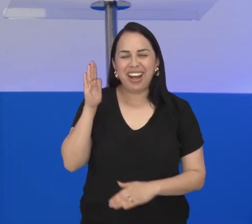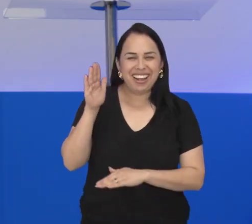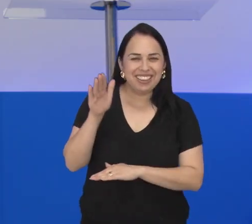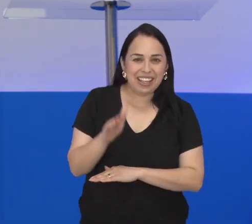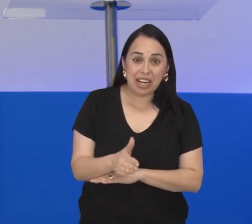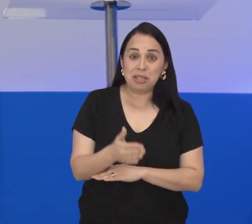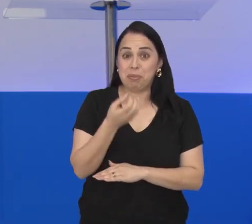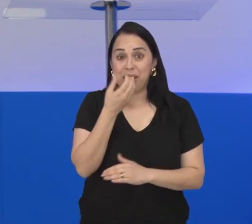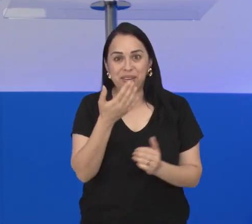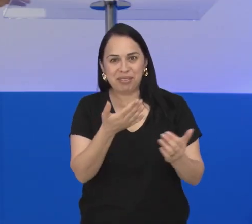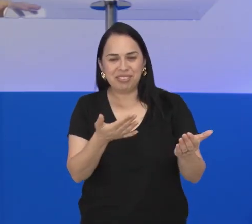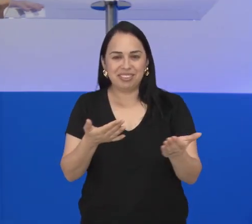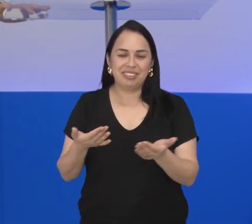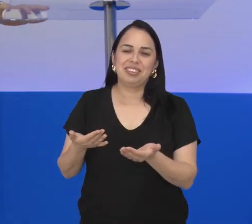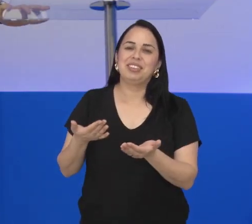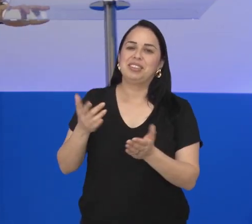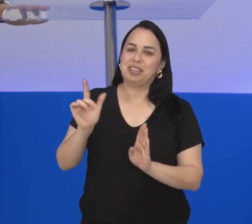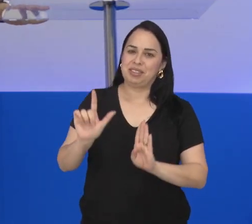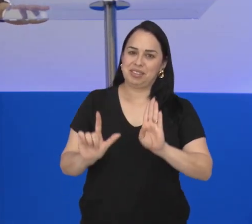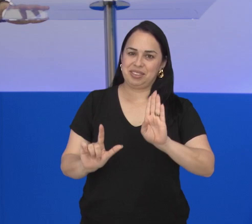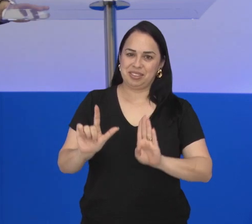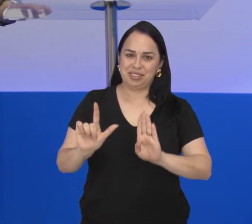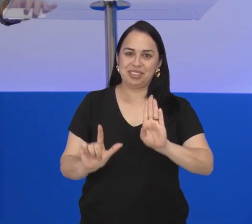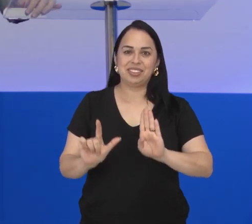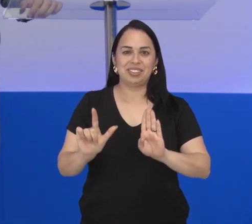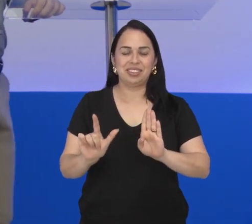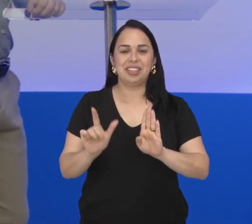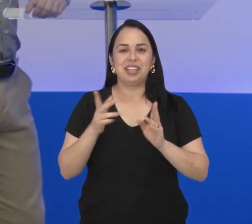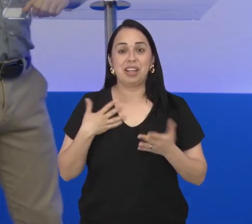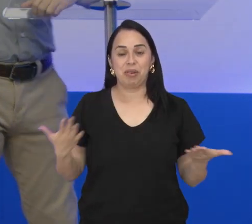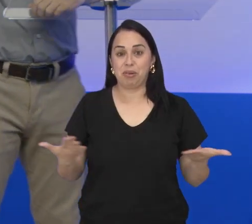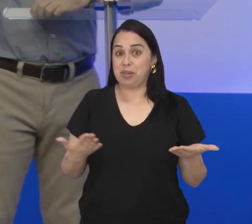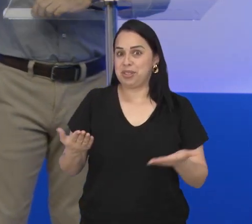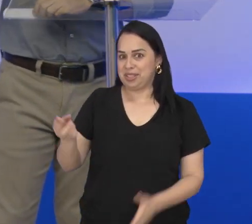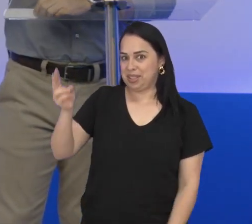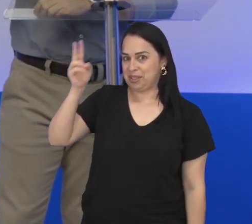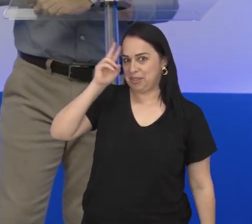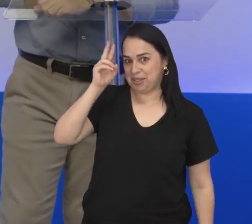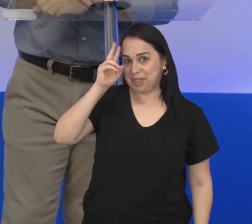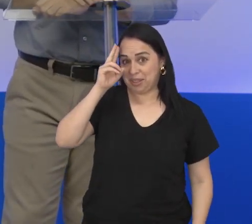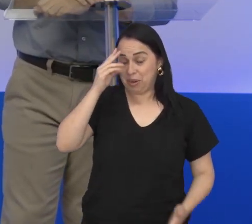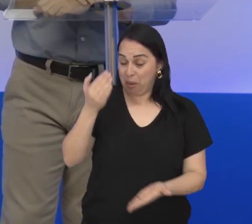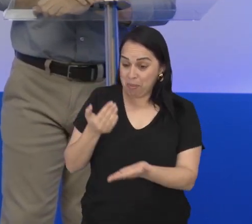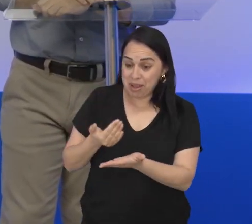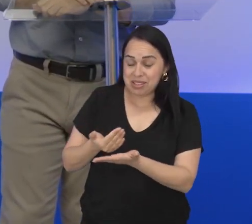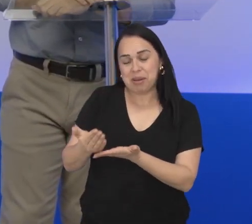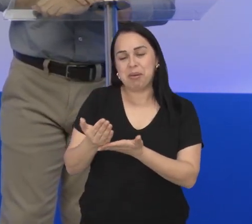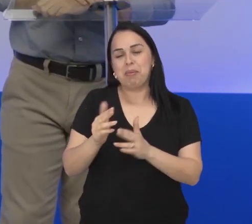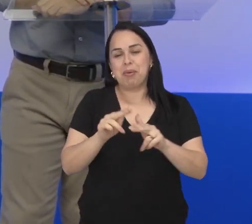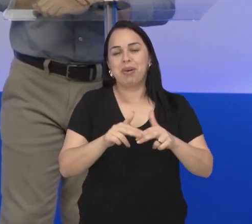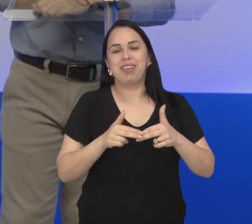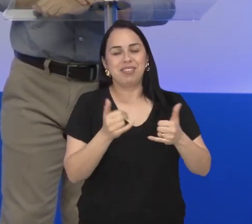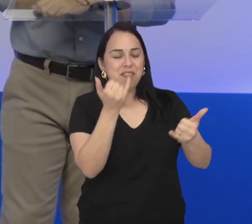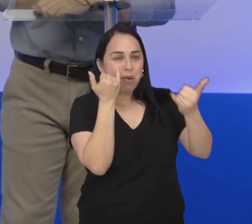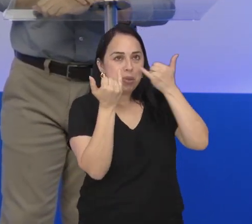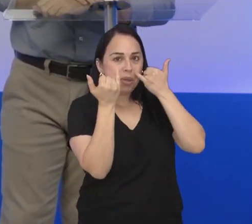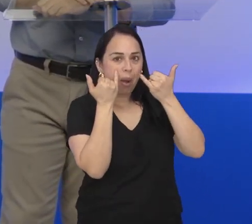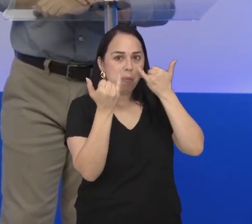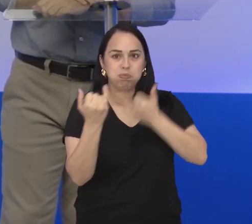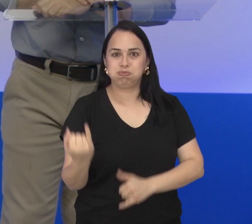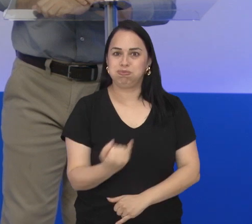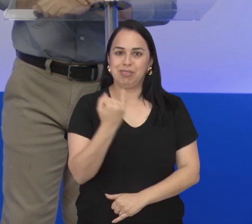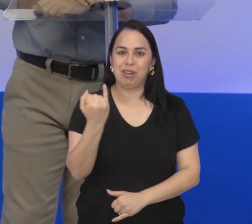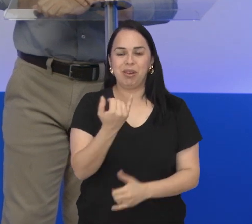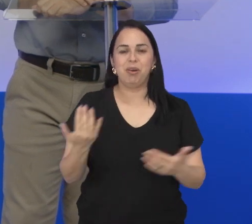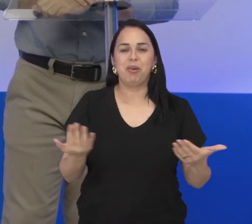Muito boa tarde, seja bem-vindo ao nosso Boletim Legislativo. Segundona tá aí, então nada melhor que começar a semana bem informado,